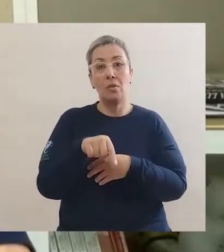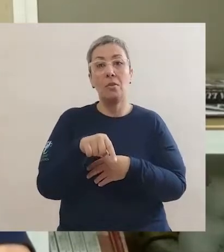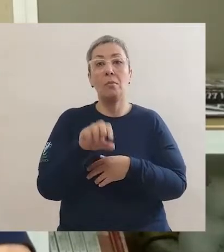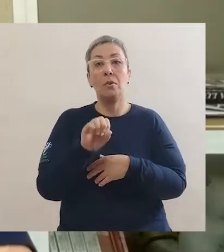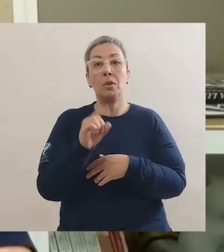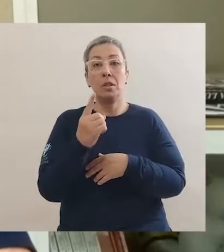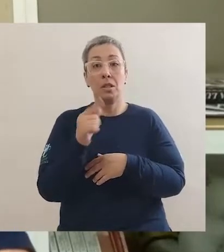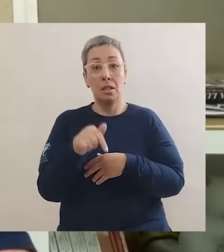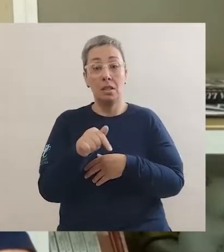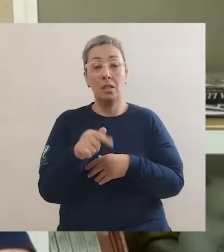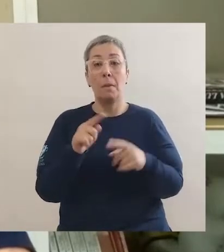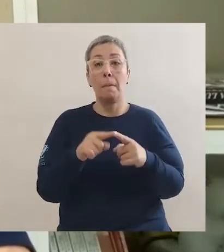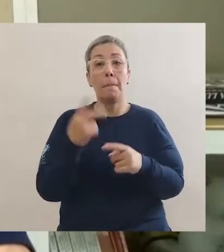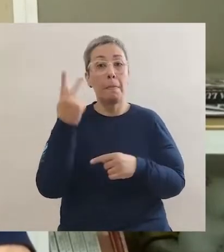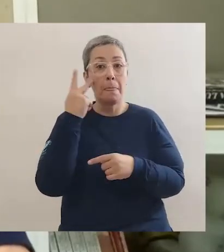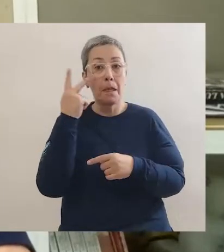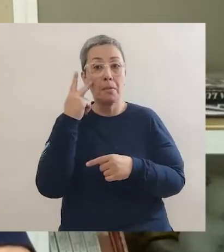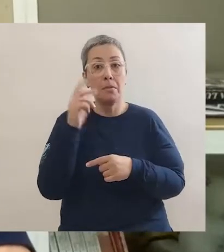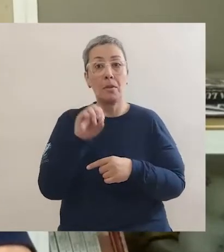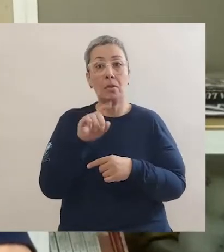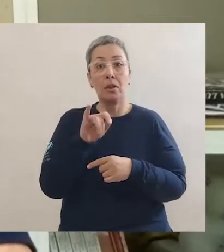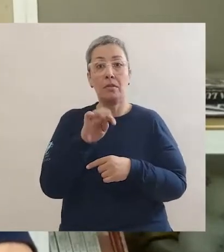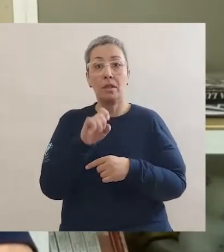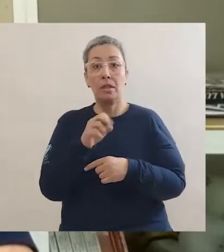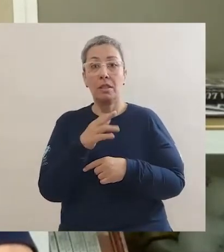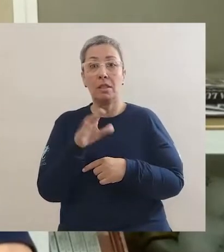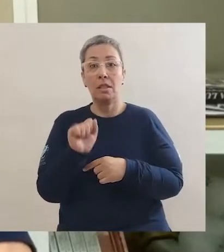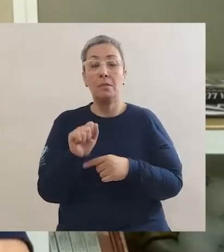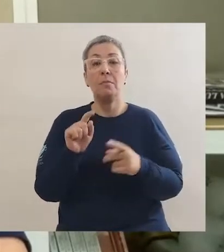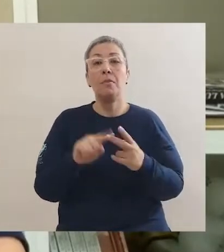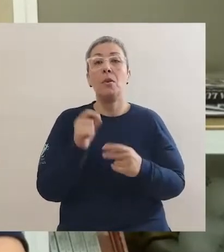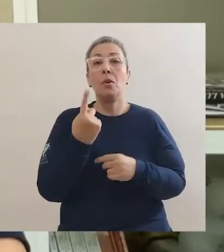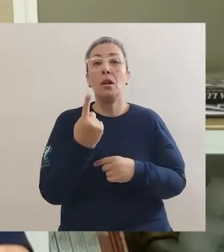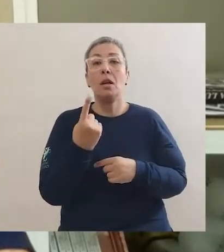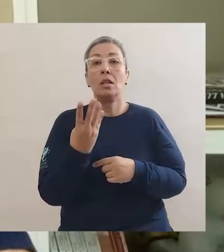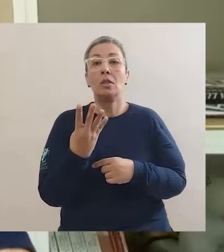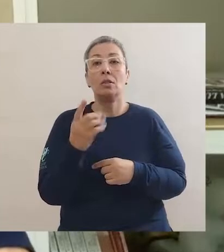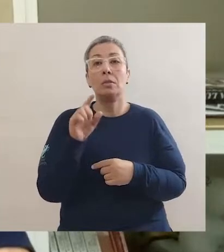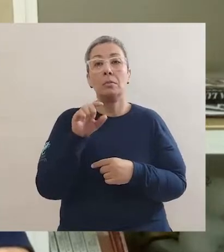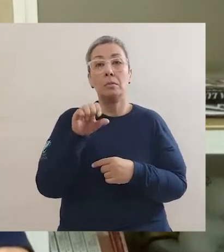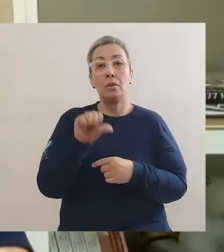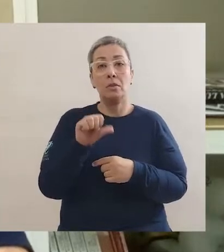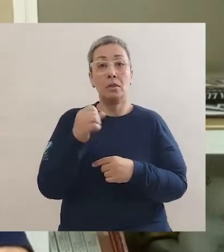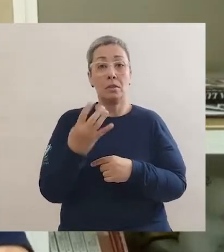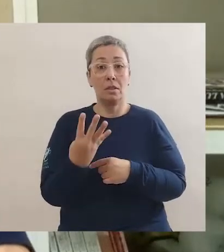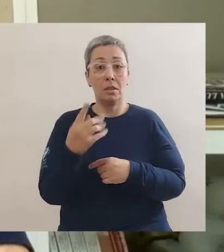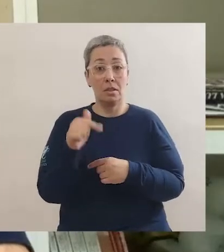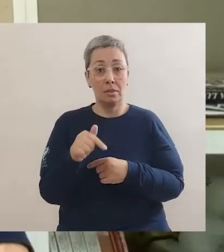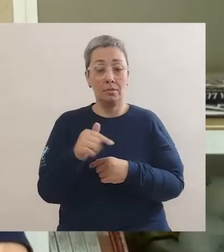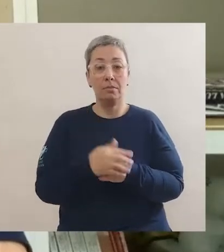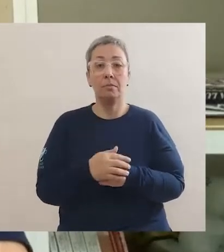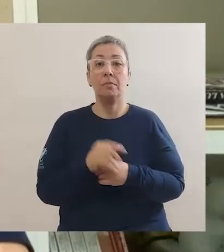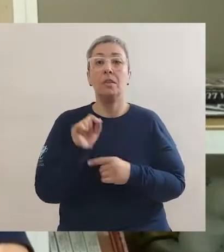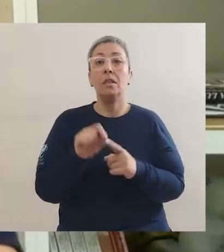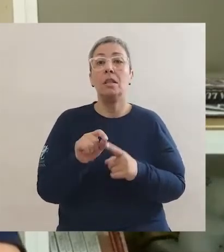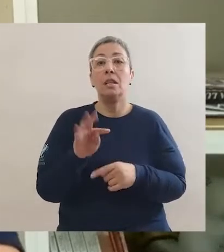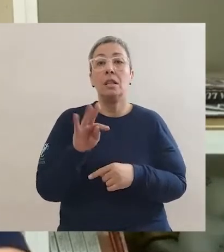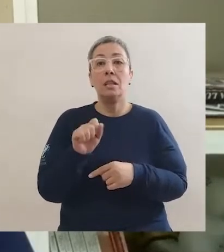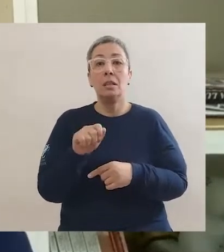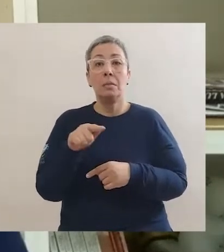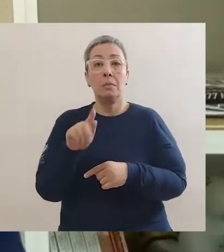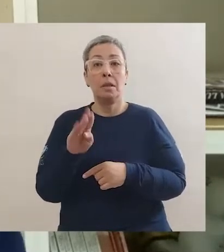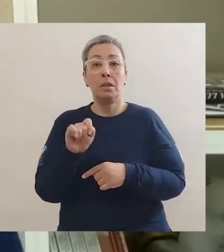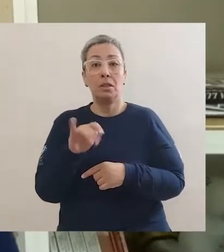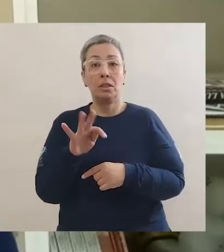da fauna, da flora local, pois desde a antiguidade aprenderam a manejar a biodiversidade